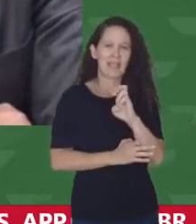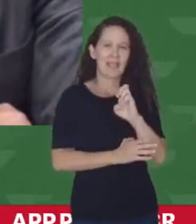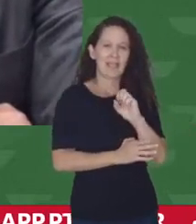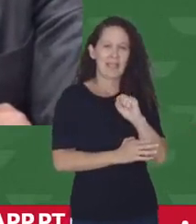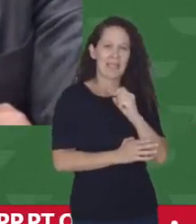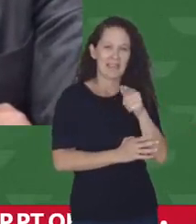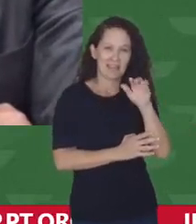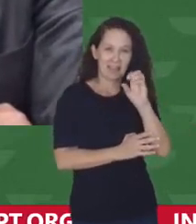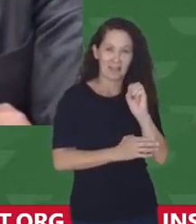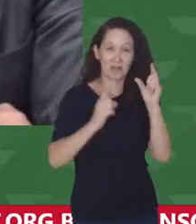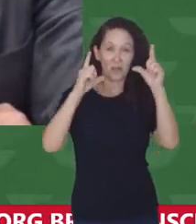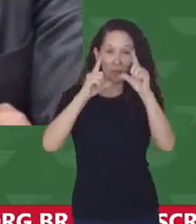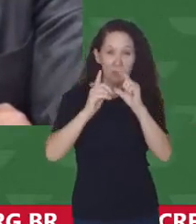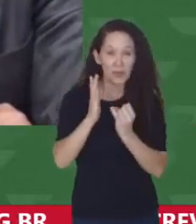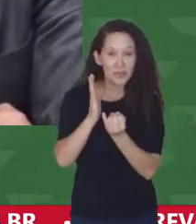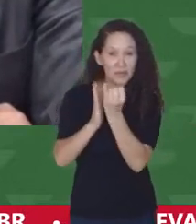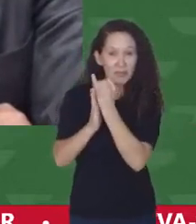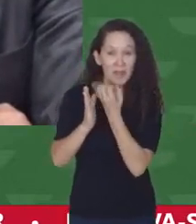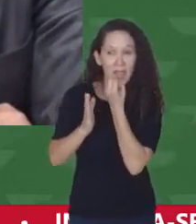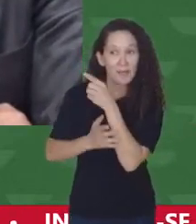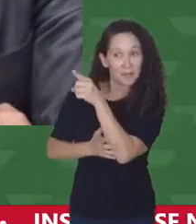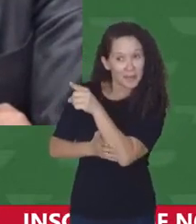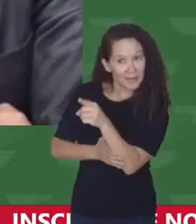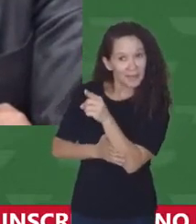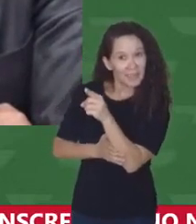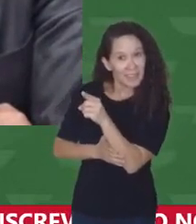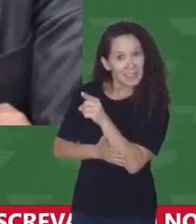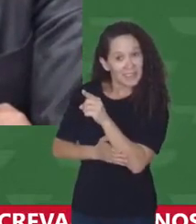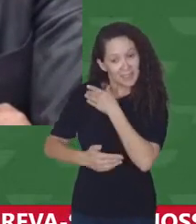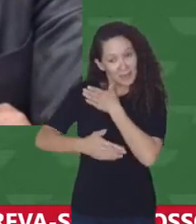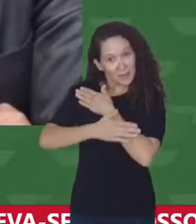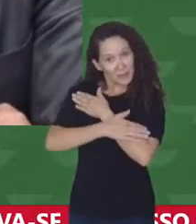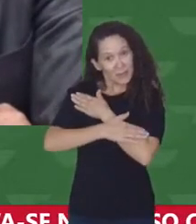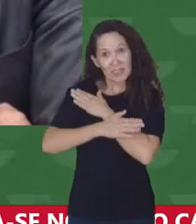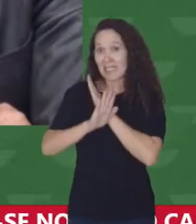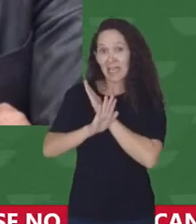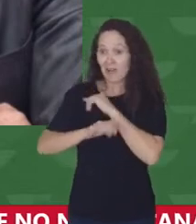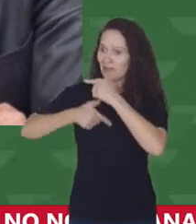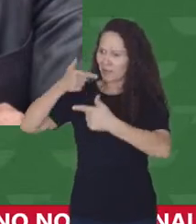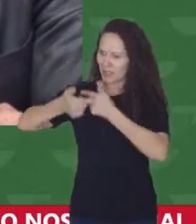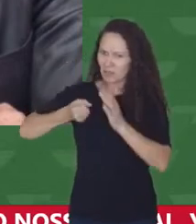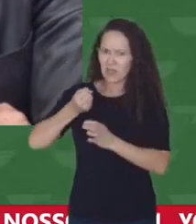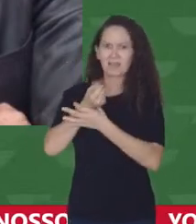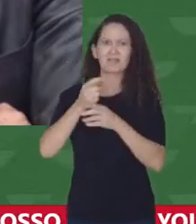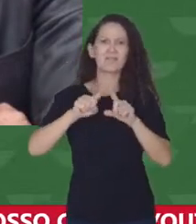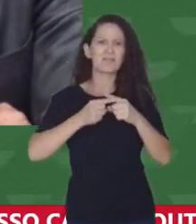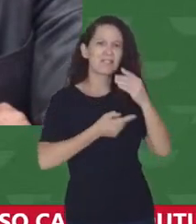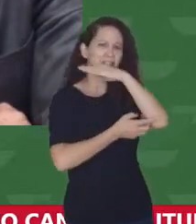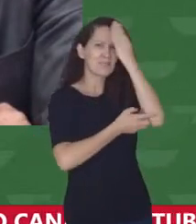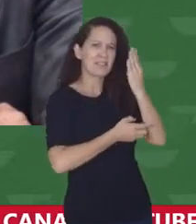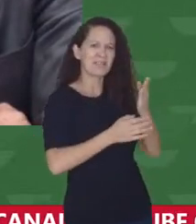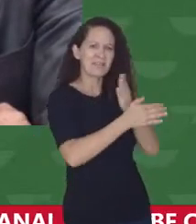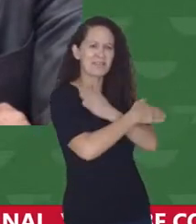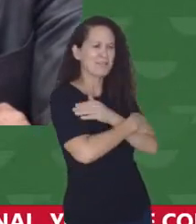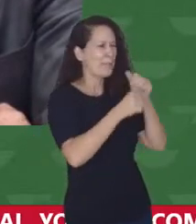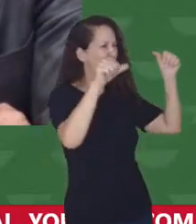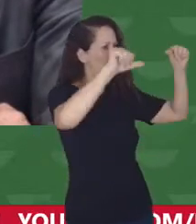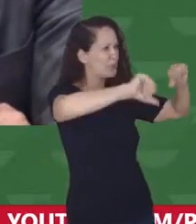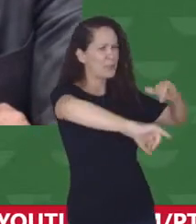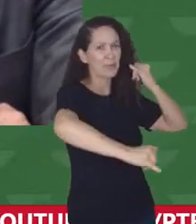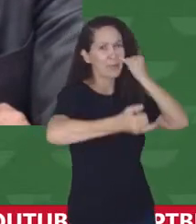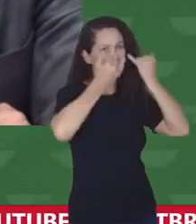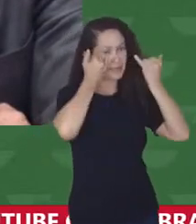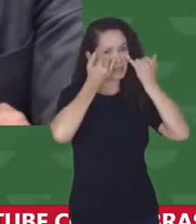a inflação. Isso é muito bom para ele, que tem emprego garantido e salário alto, mas para o brasileiro que está desempregado é a pior notícia que poderia ter, né?